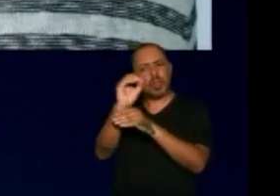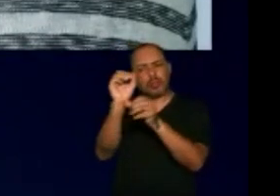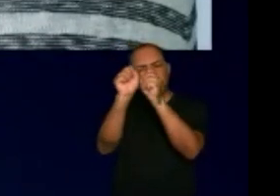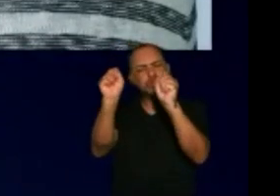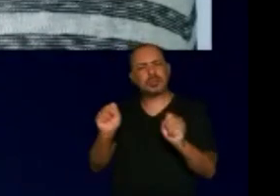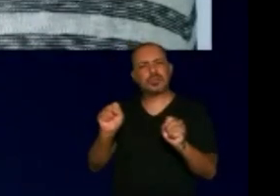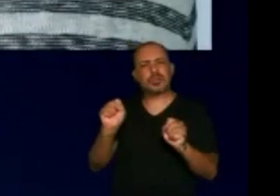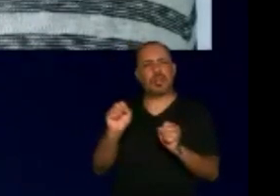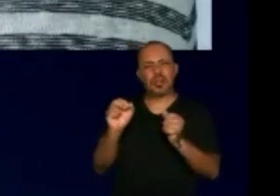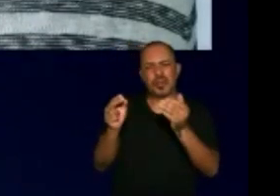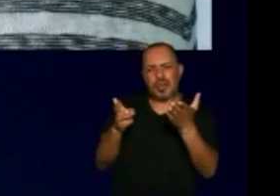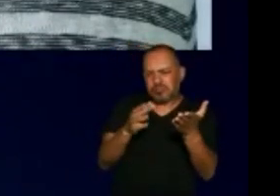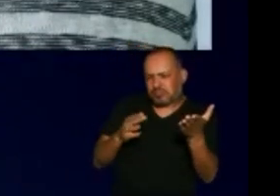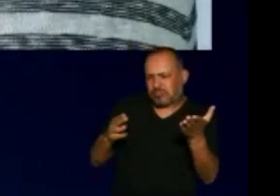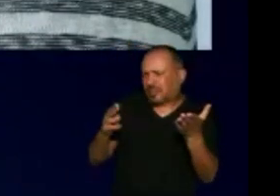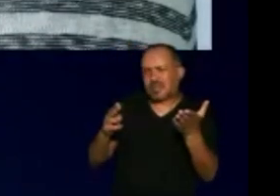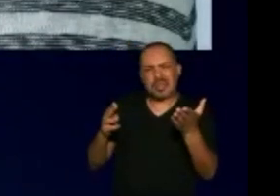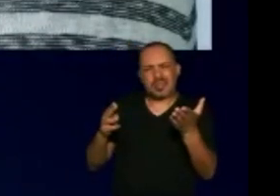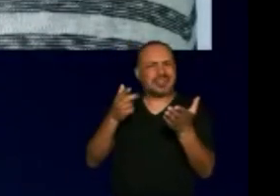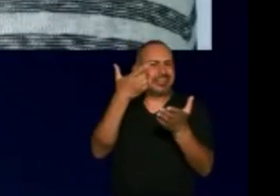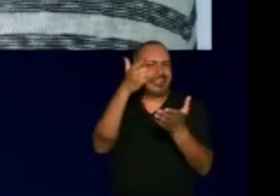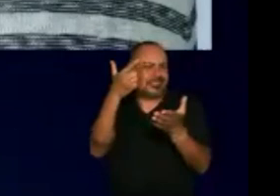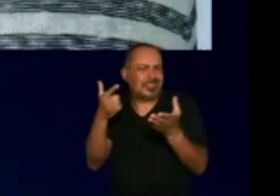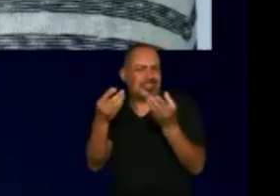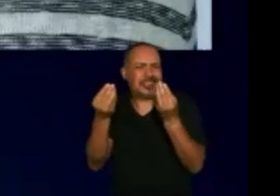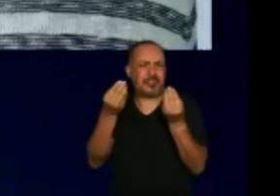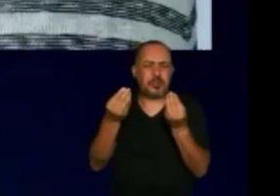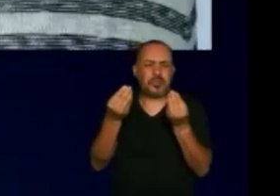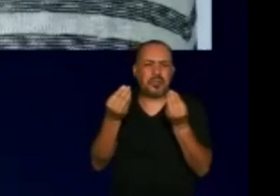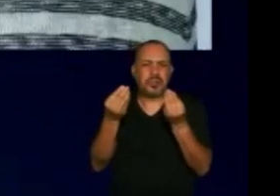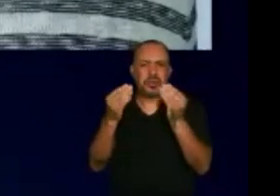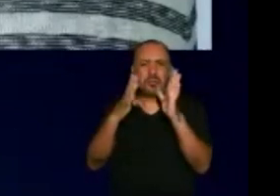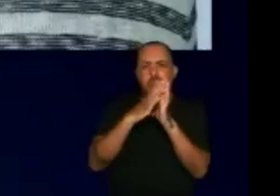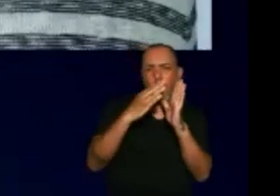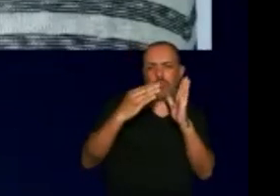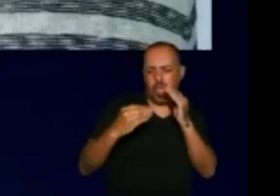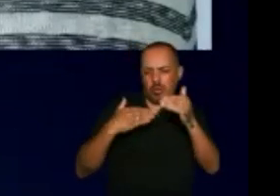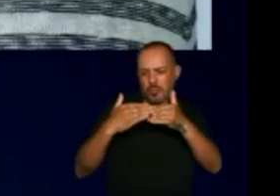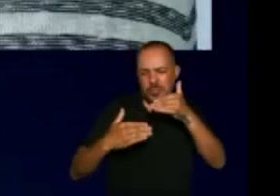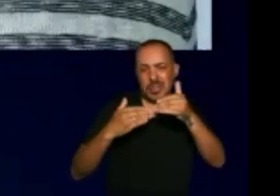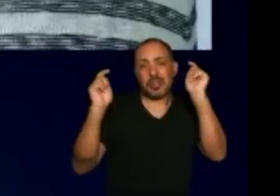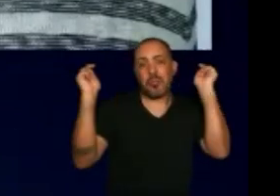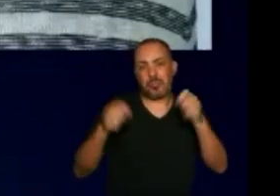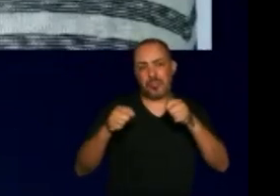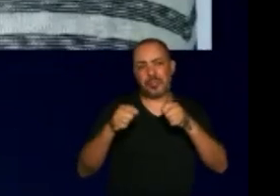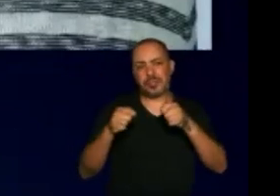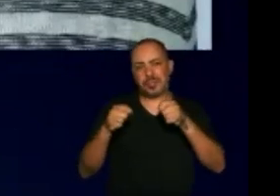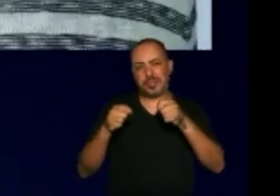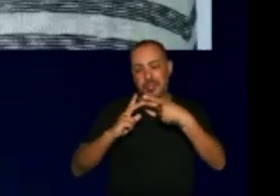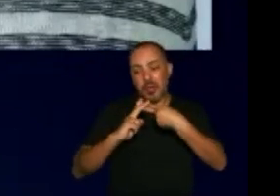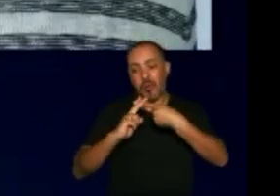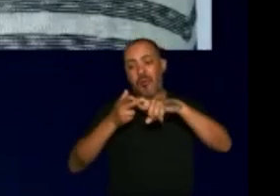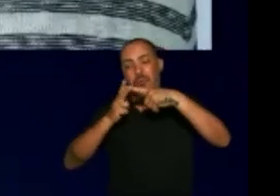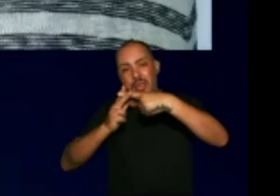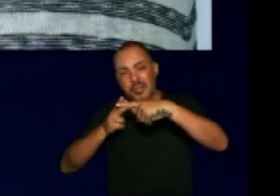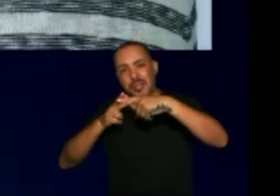tínhamos desenhado ainda nenhum processo, nenhum modelo que possibilitasse essa operação no